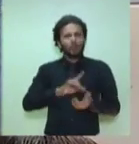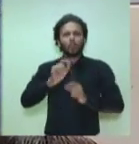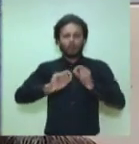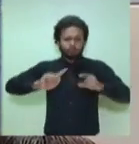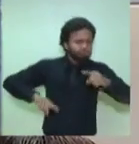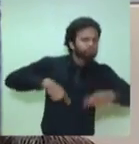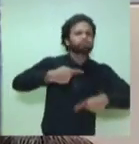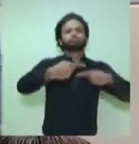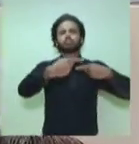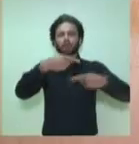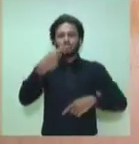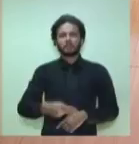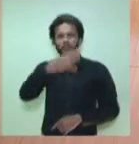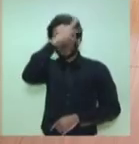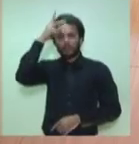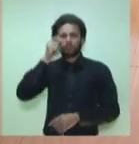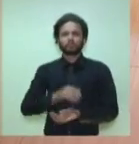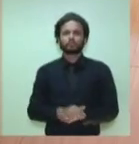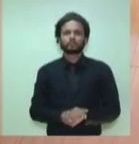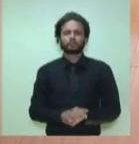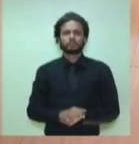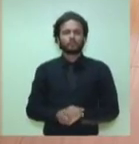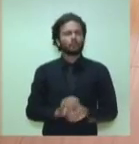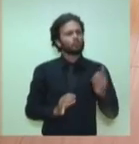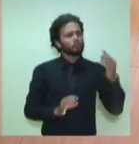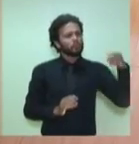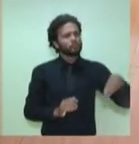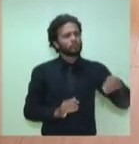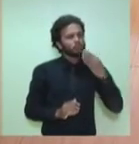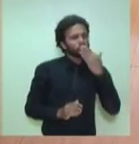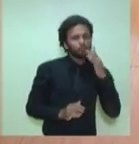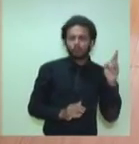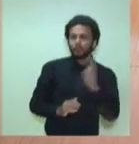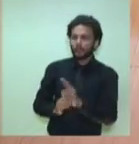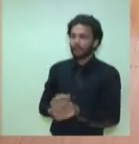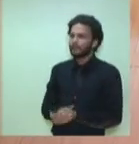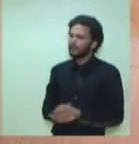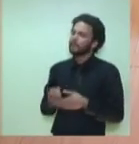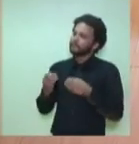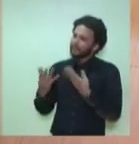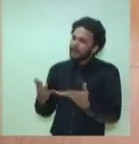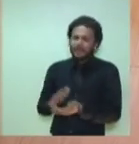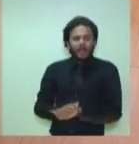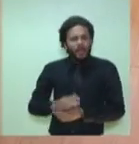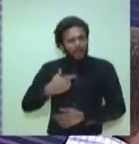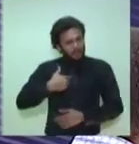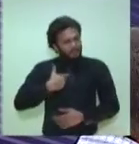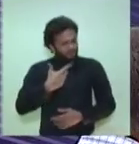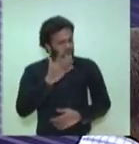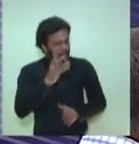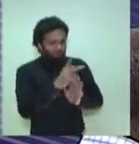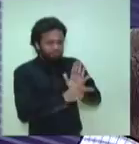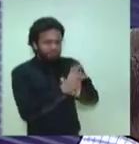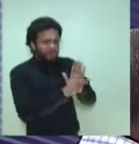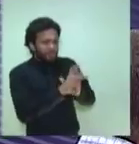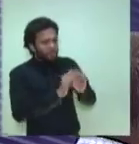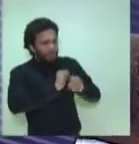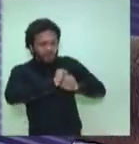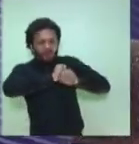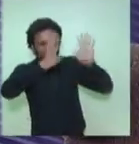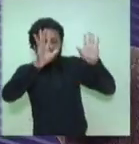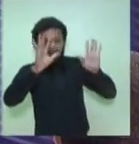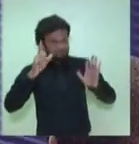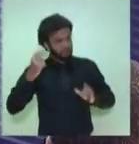revolucionar a educação da nossa cidade. Candidato Arthur Neto, 1 minuto para sua réplica. Muito bem, a minha política foi muito clara. Foi valorizar